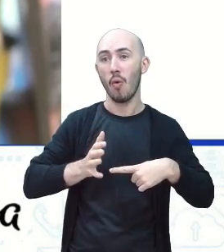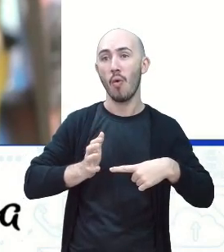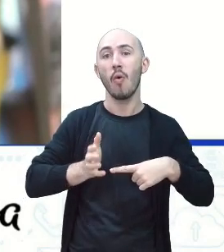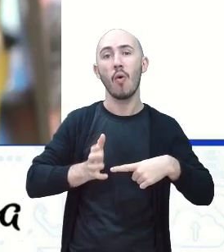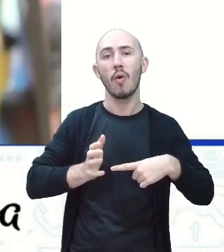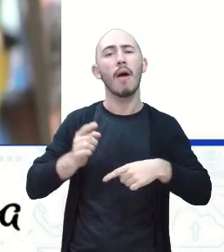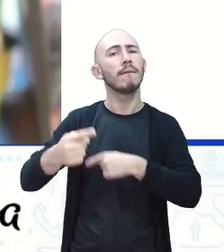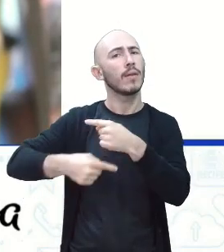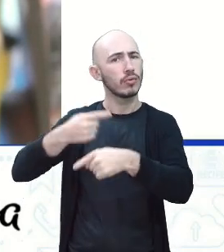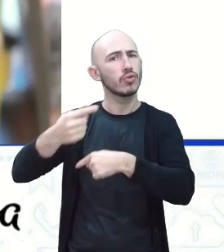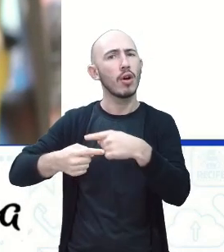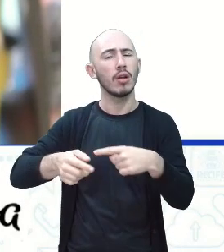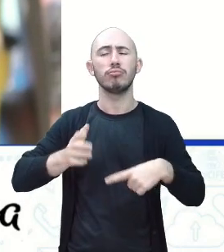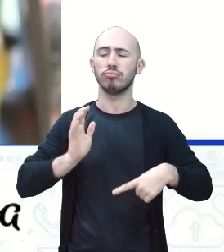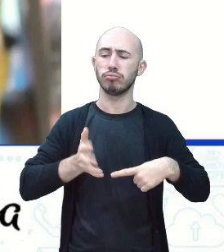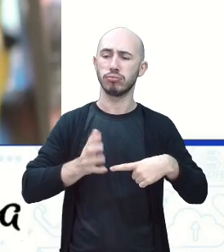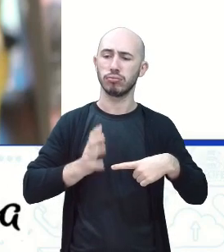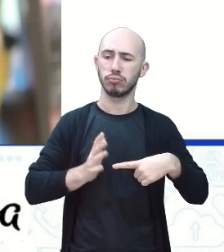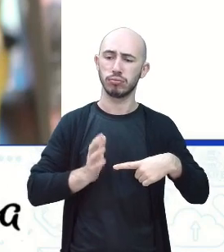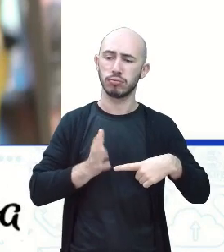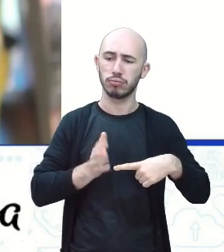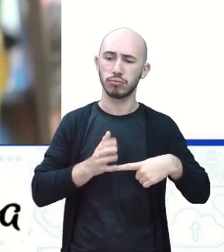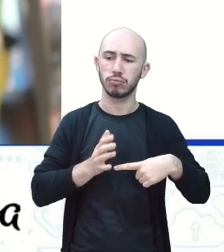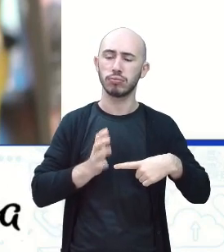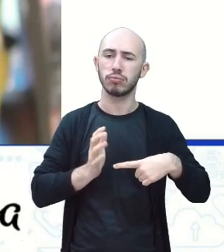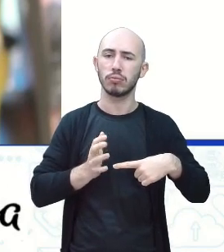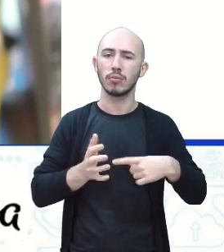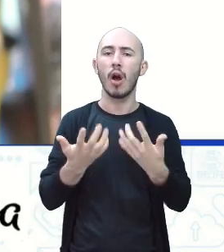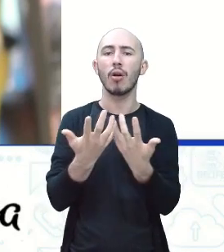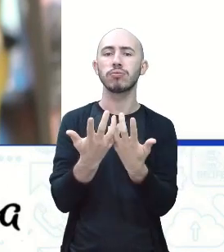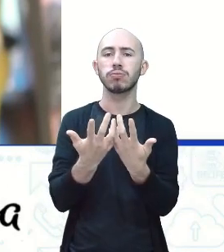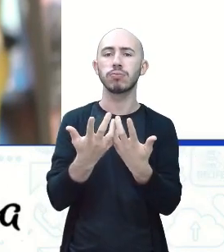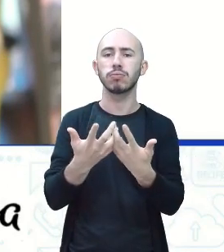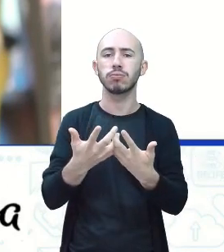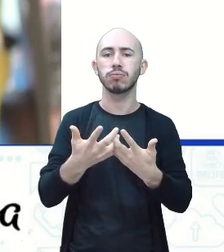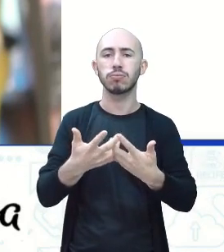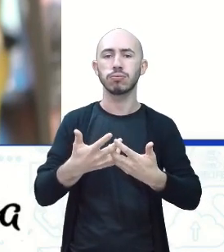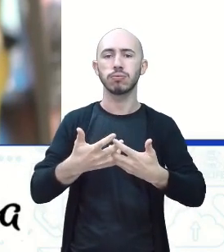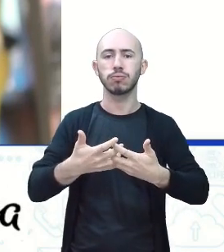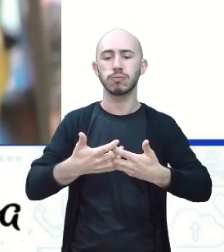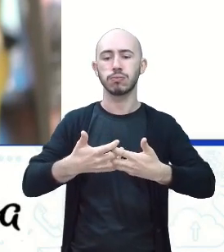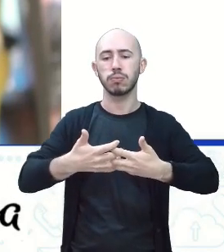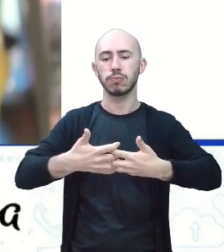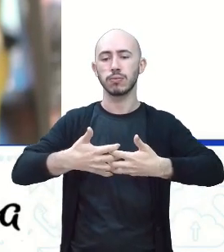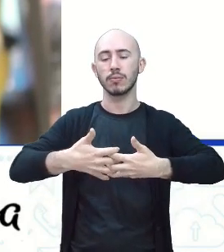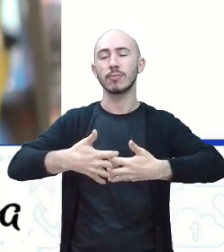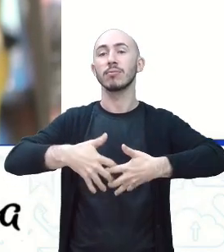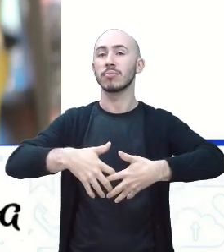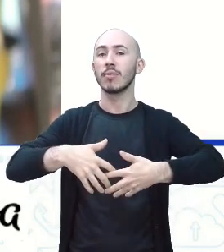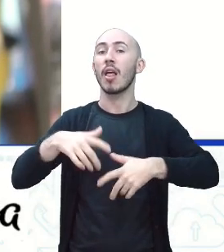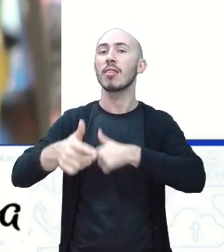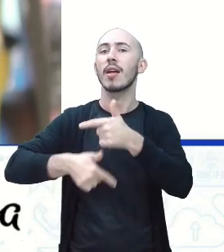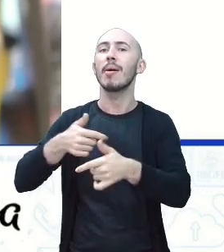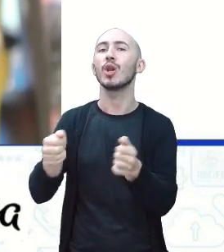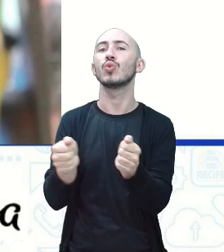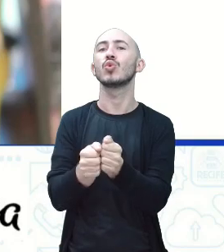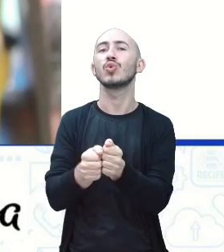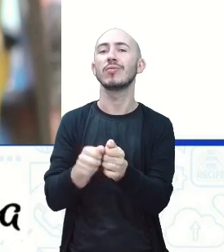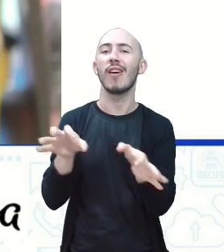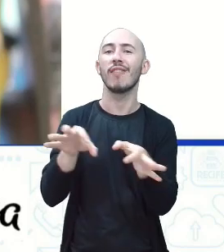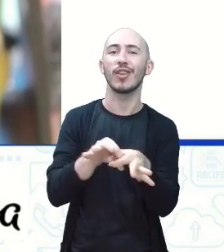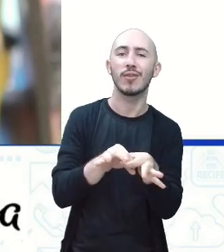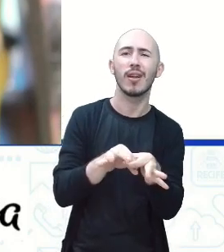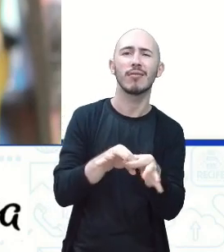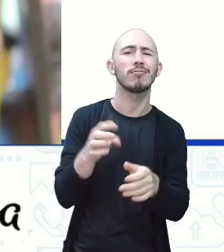está funcionando, as engrenagens todas trabalhando juntas. Então, por que a professora de ciências está